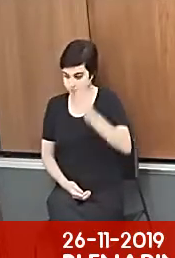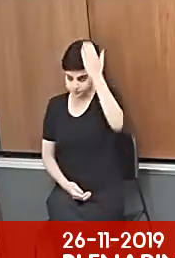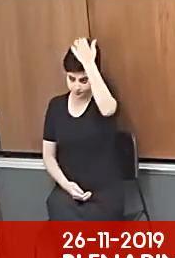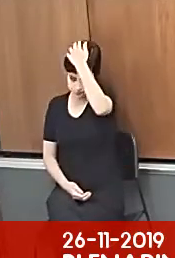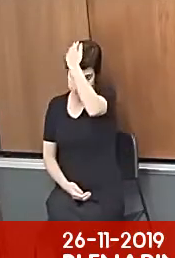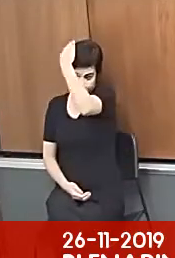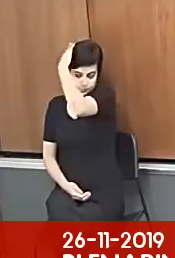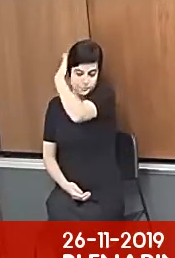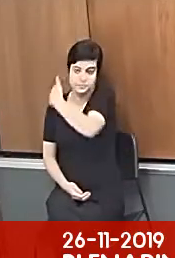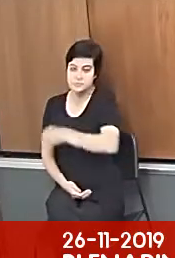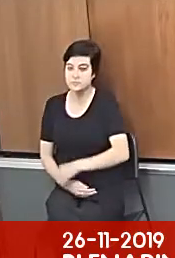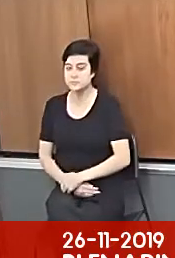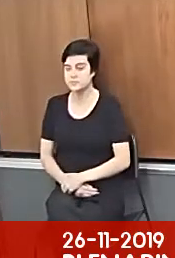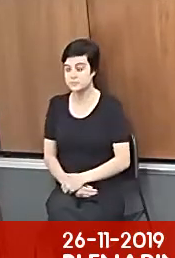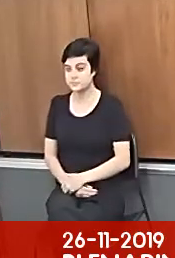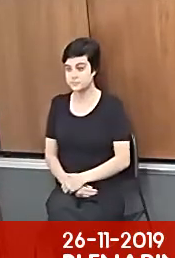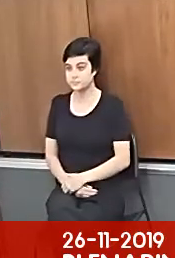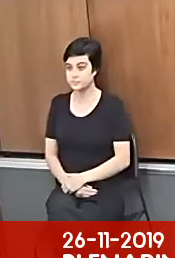ver. Obrigado pela atenção.